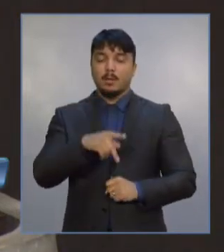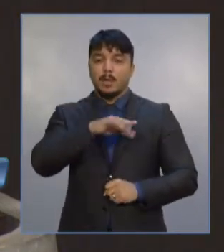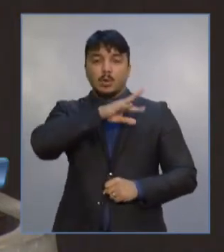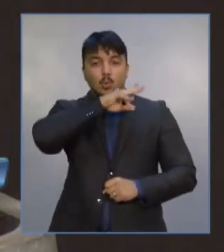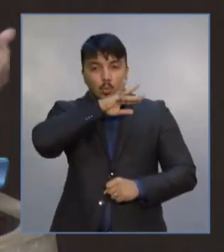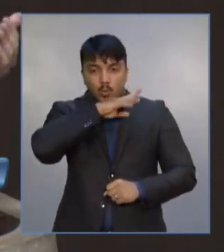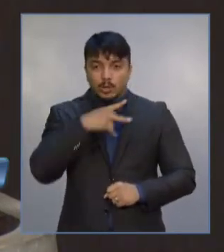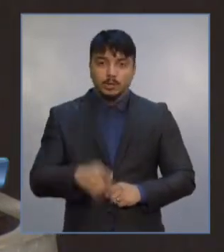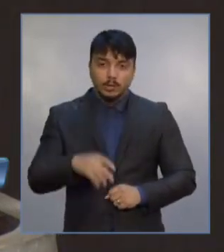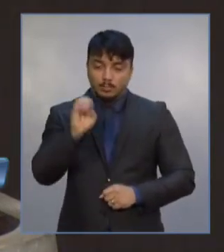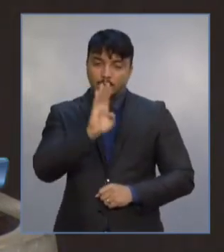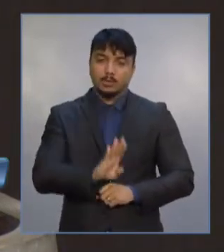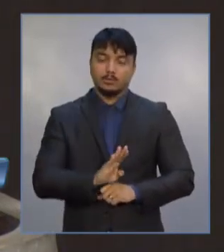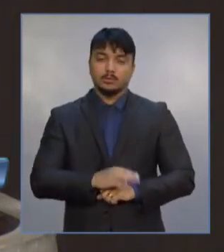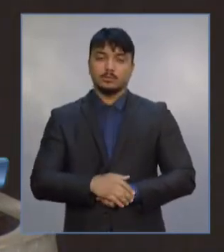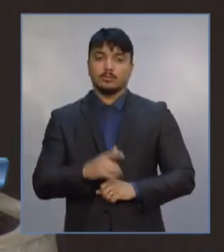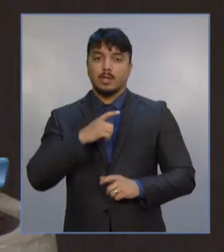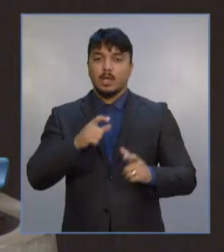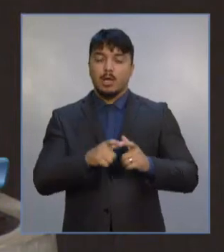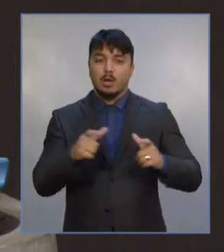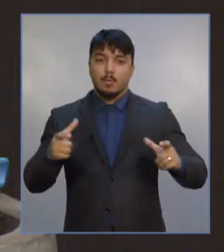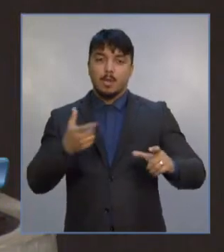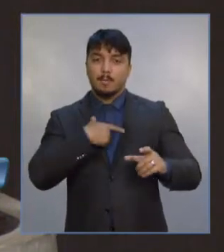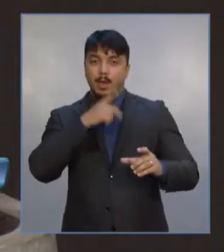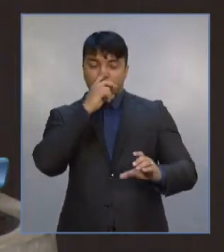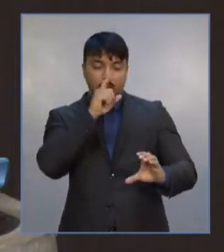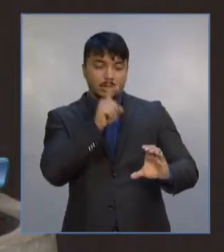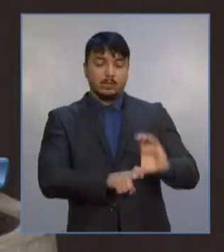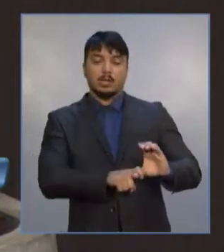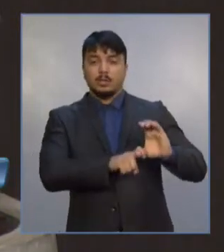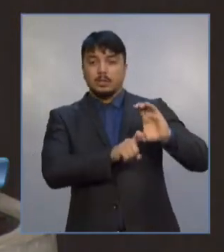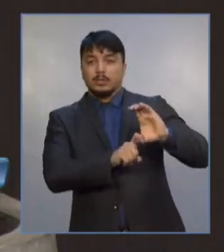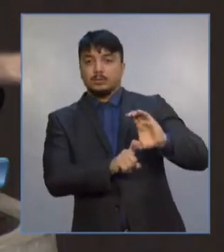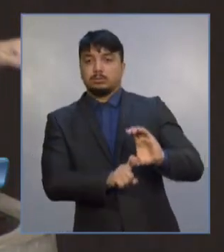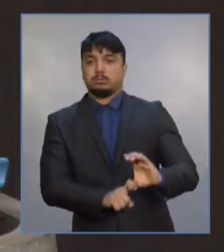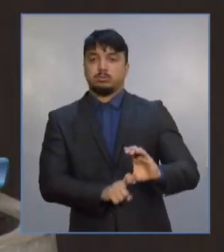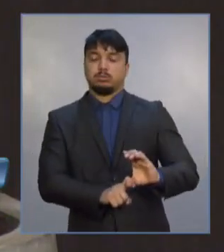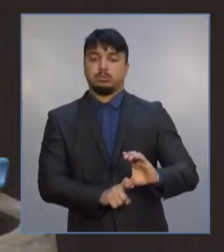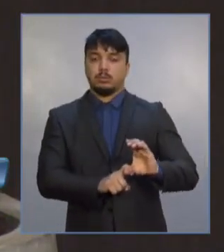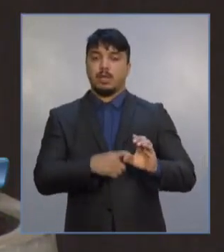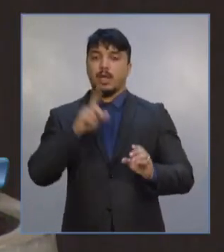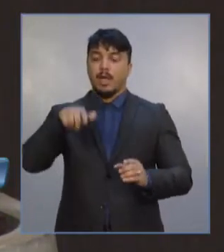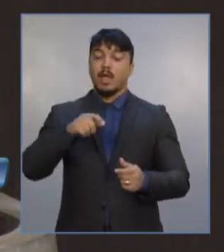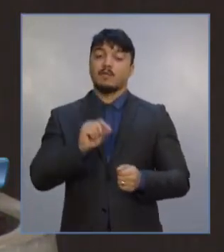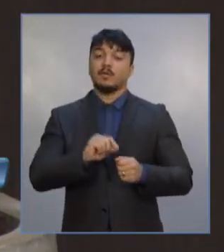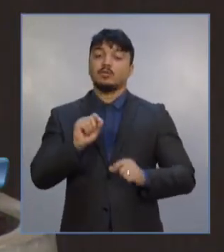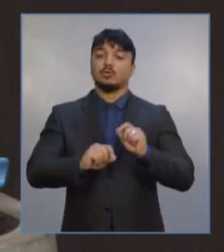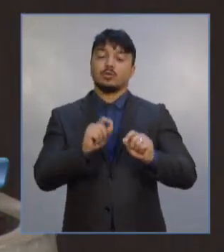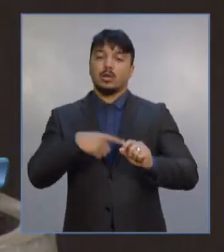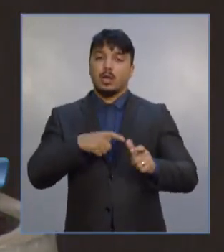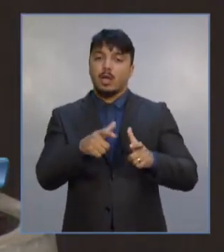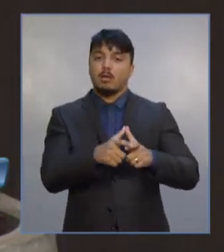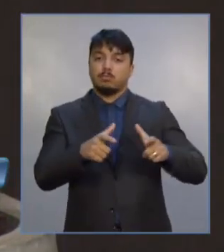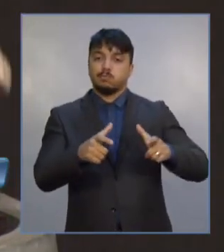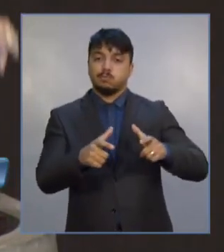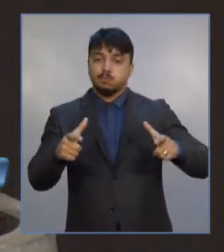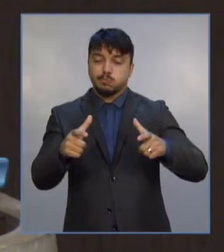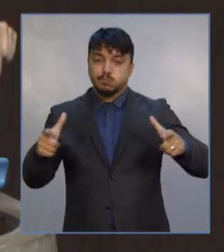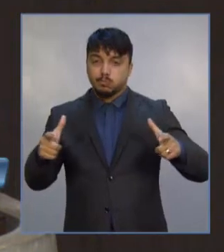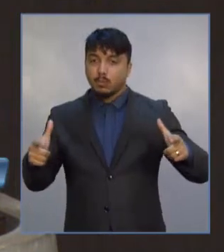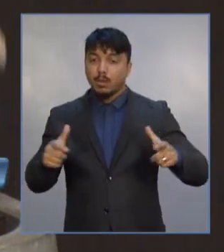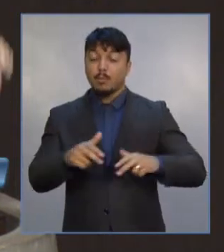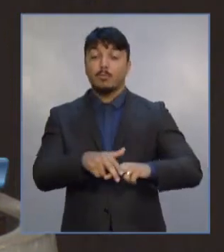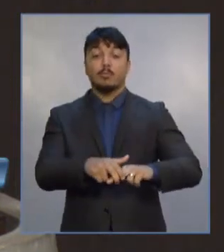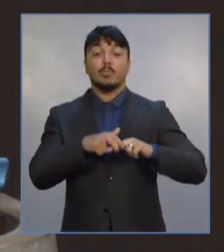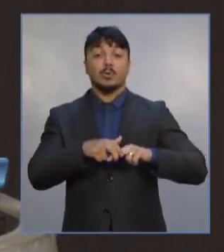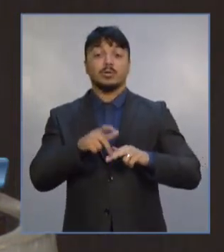Brasil. Um aumento do nosso endividamento externo gigantesco para financiar aquele crescimento. Por isso que,